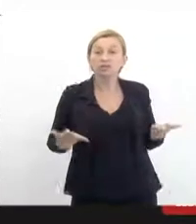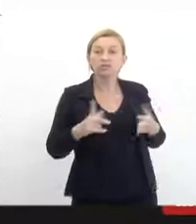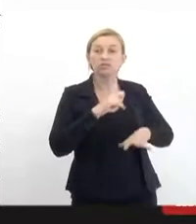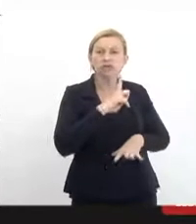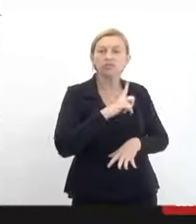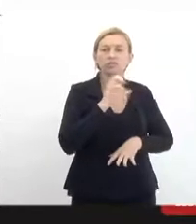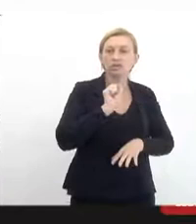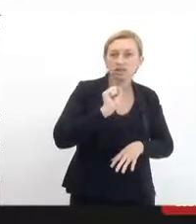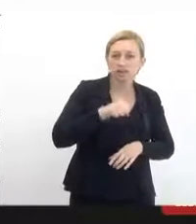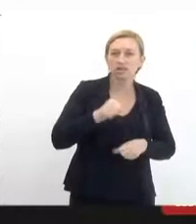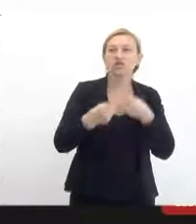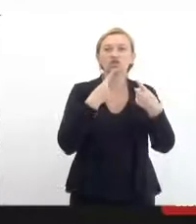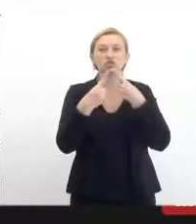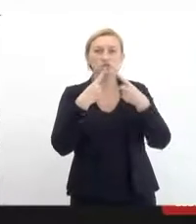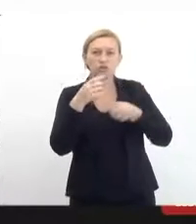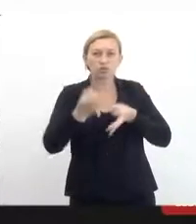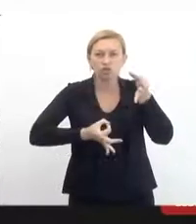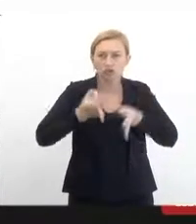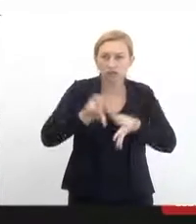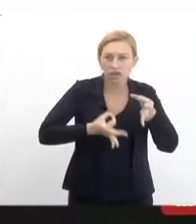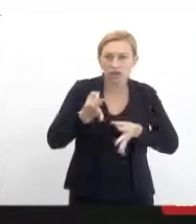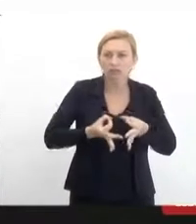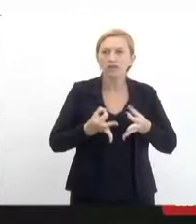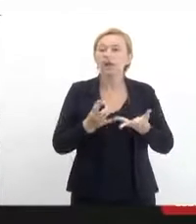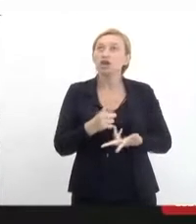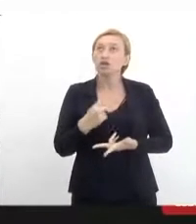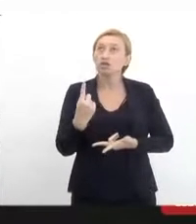sim, discussões judiciais,